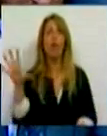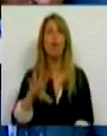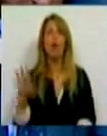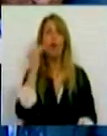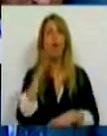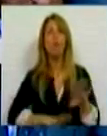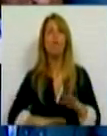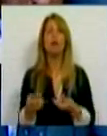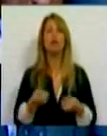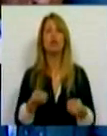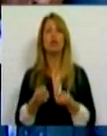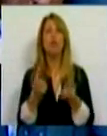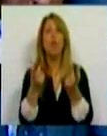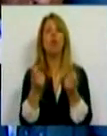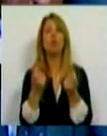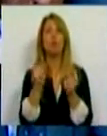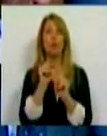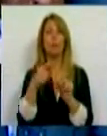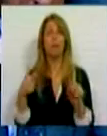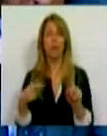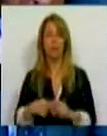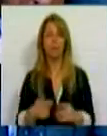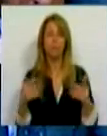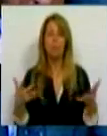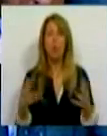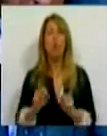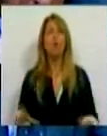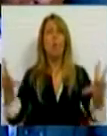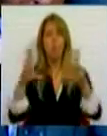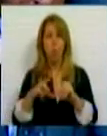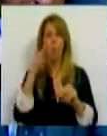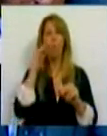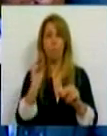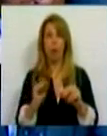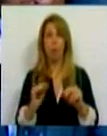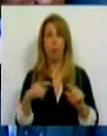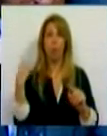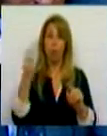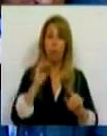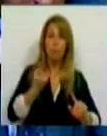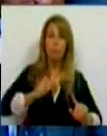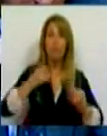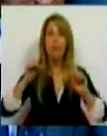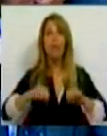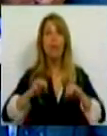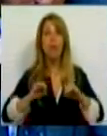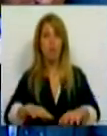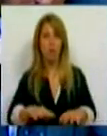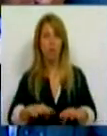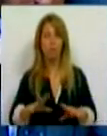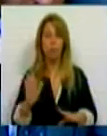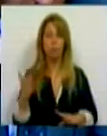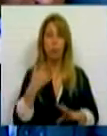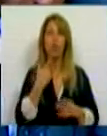o dossiê Banif. Quanto ao novo banco, aquilo que nós temos de evitar é, em primeiro lugar, a